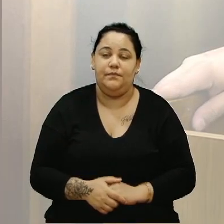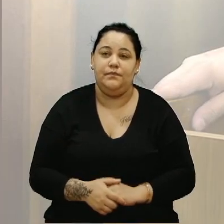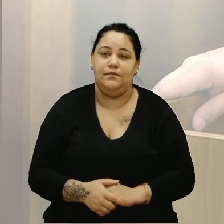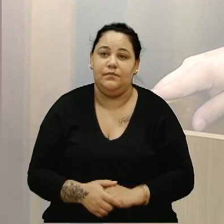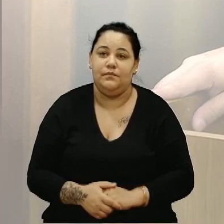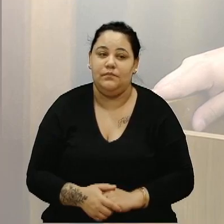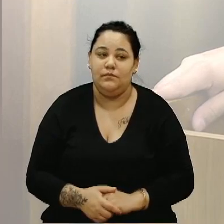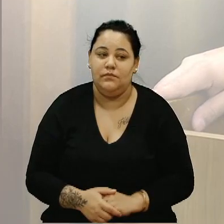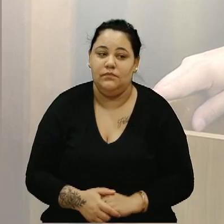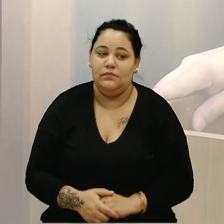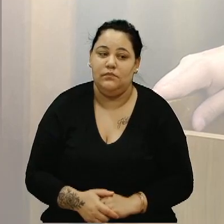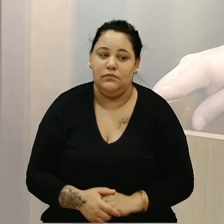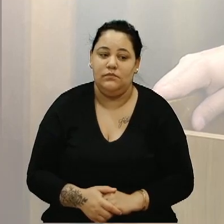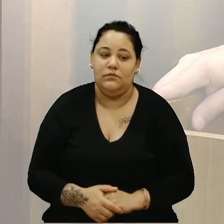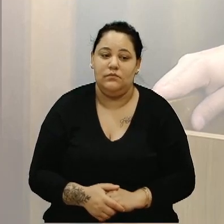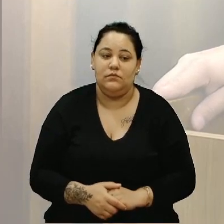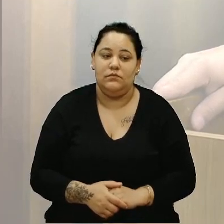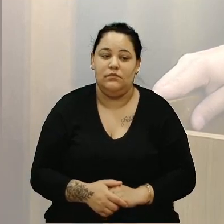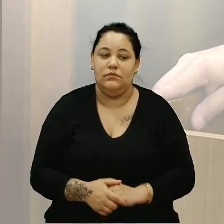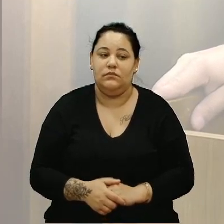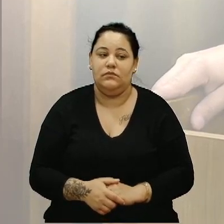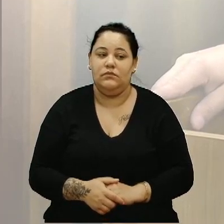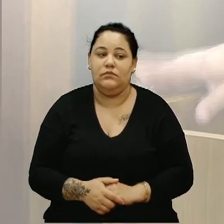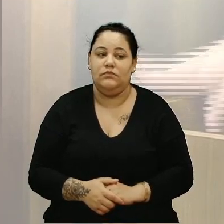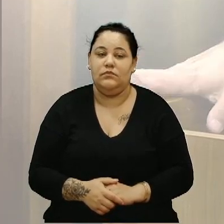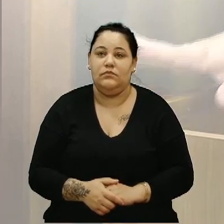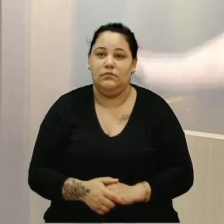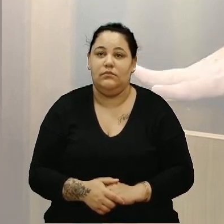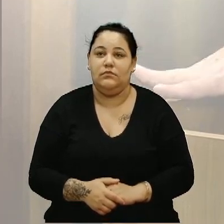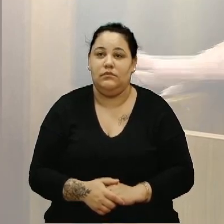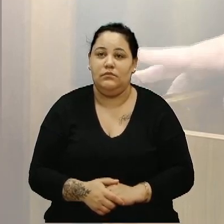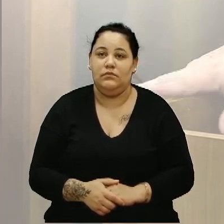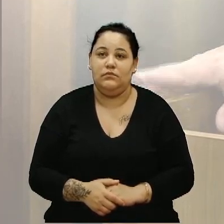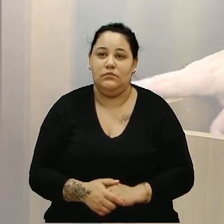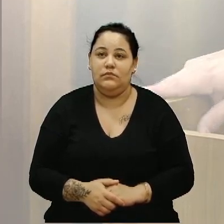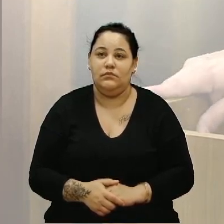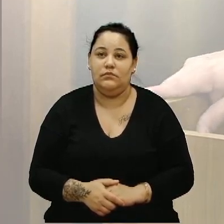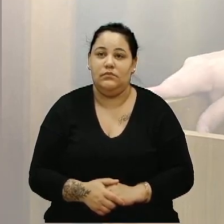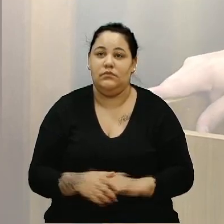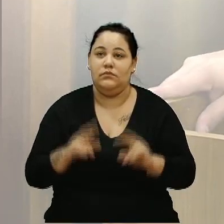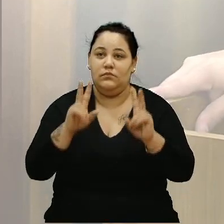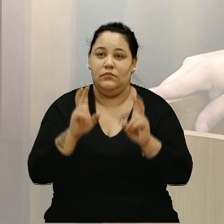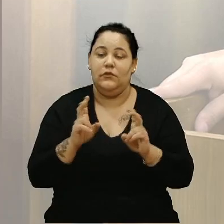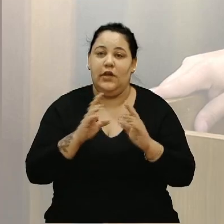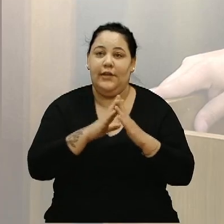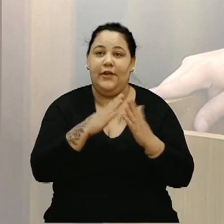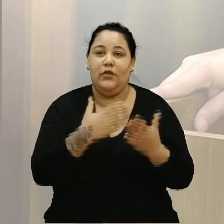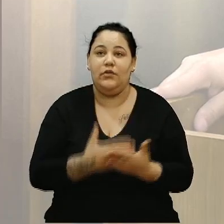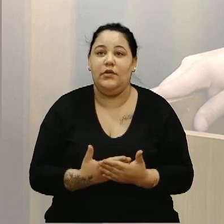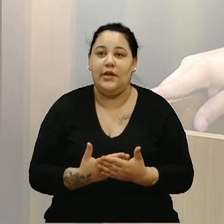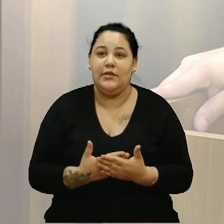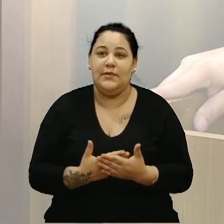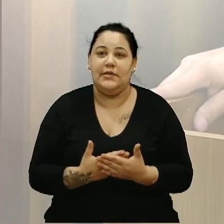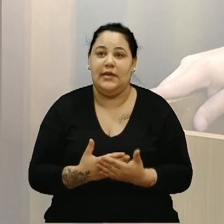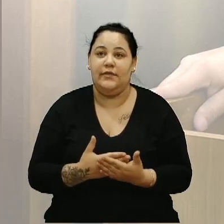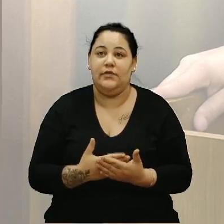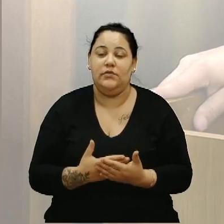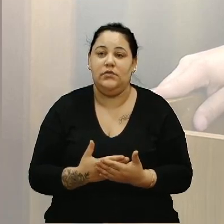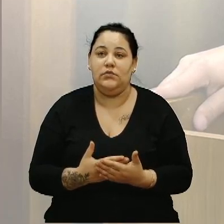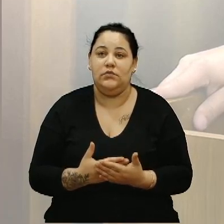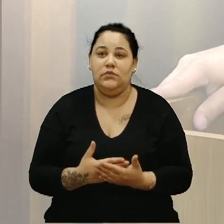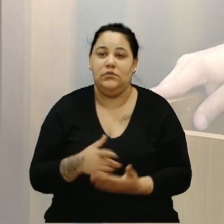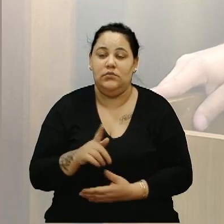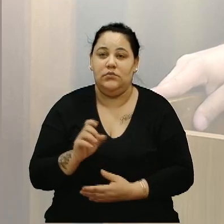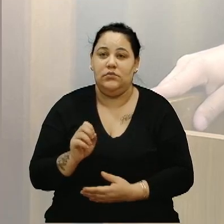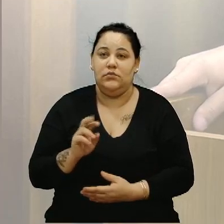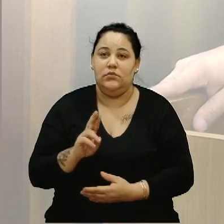primeiras questões que conversamos com a doutora Simone é sobre a Escola Governador Roberto Silveira, lá do Rio Branco, né? Lembrando